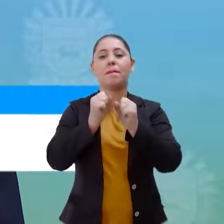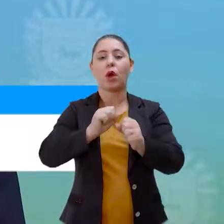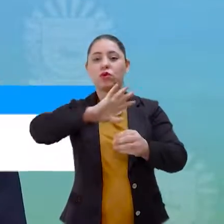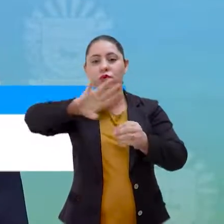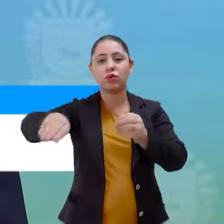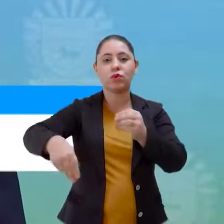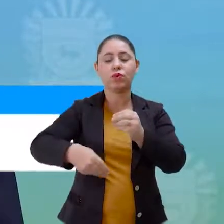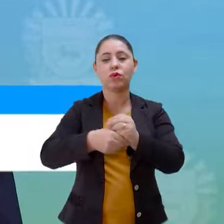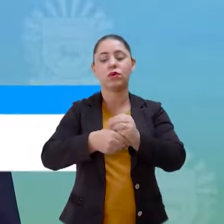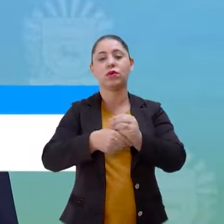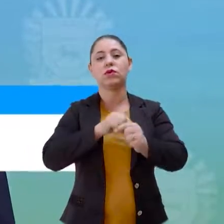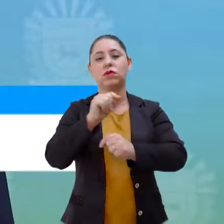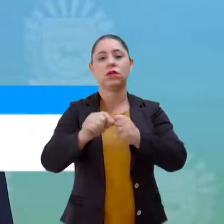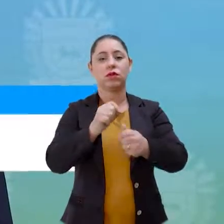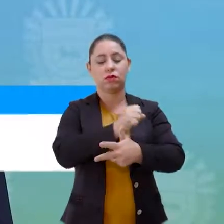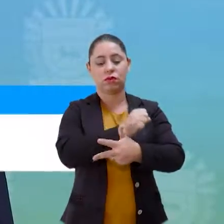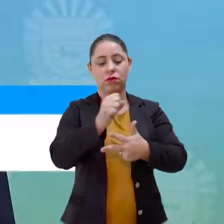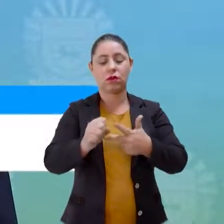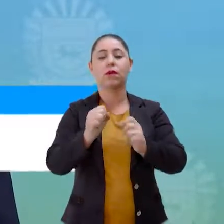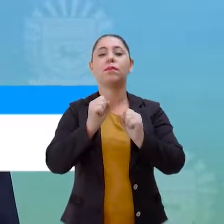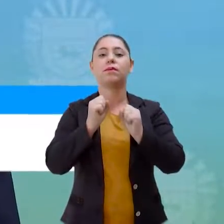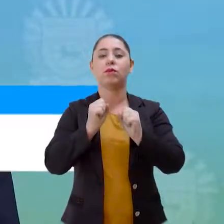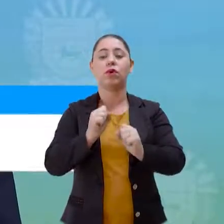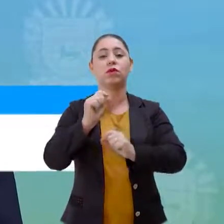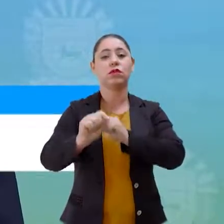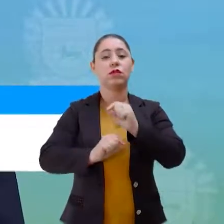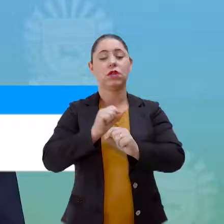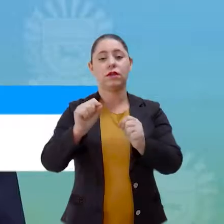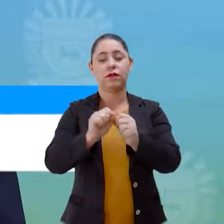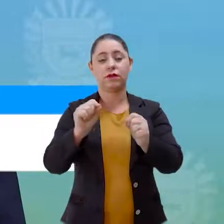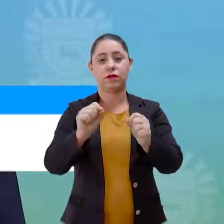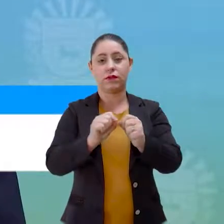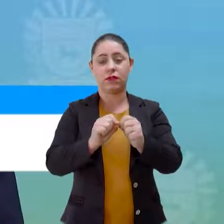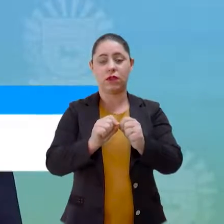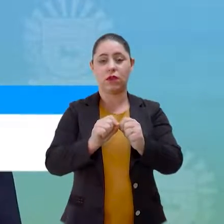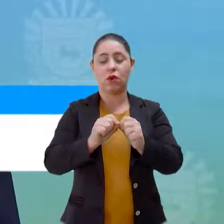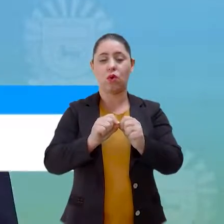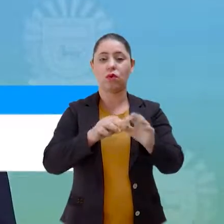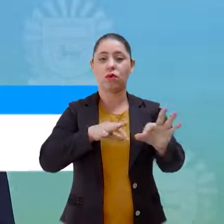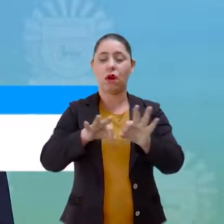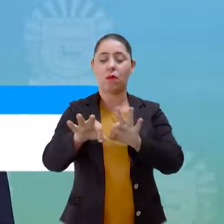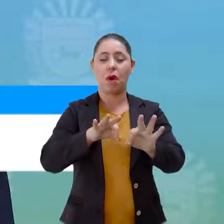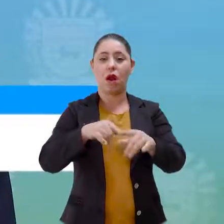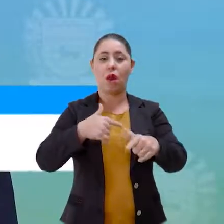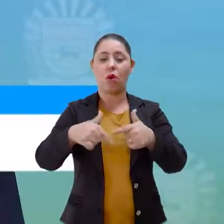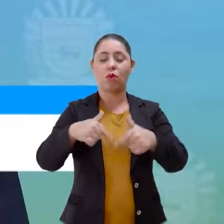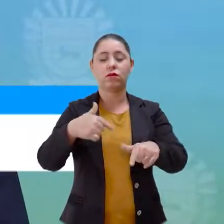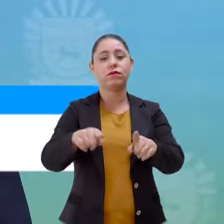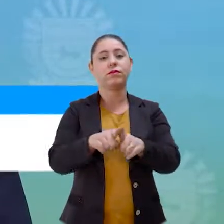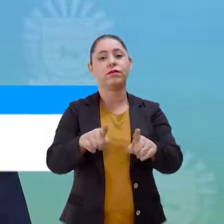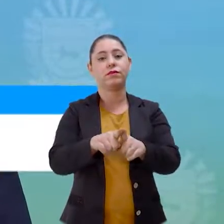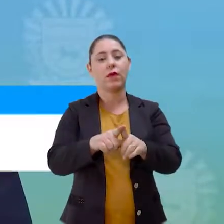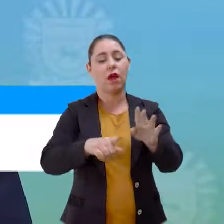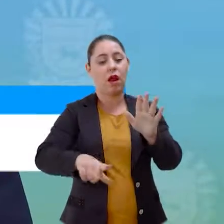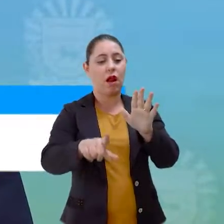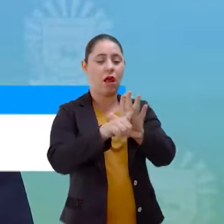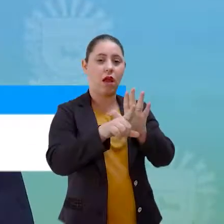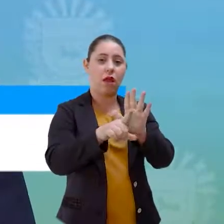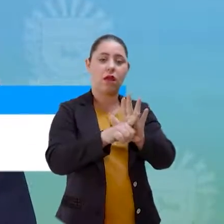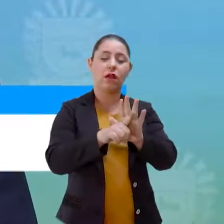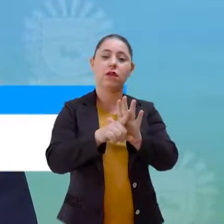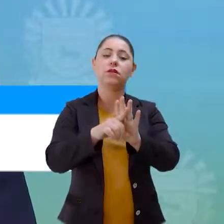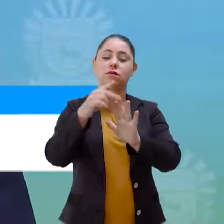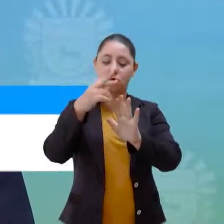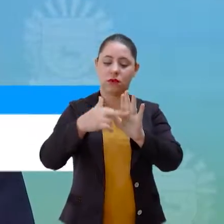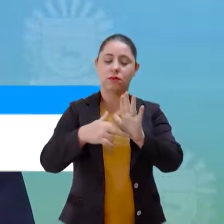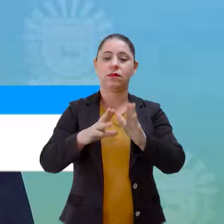possibilidade de suplementação aos poderes para que eles possam executar o seu orçamento de acordo com aquilo que a Lei de